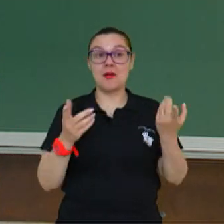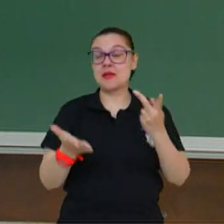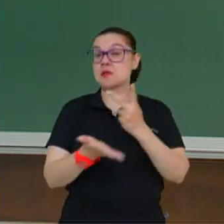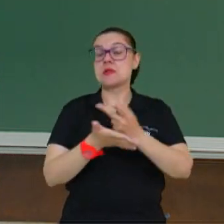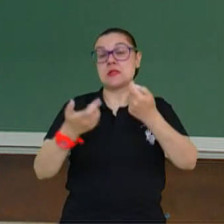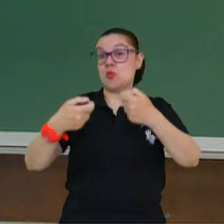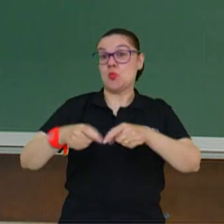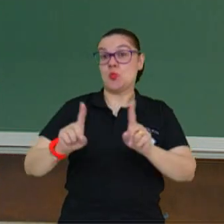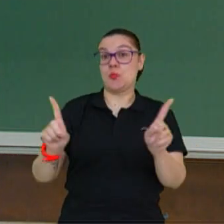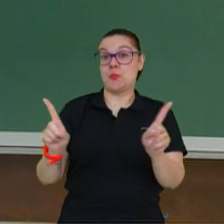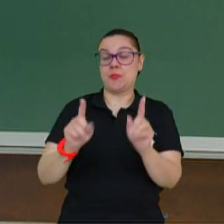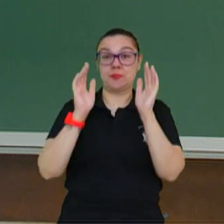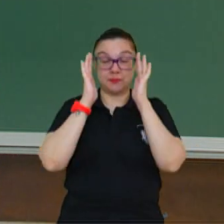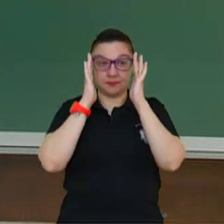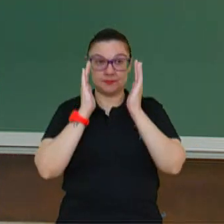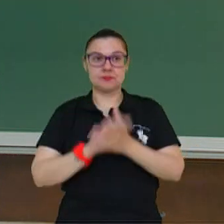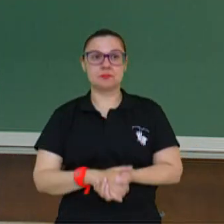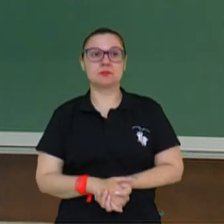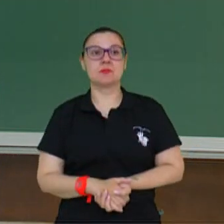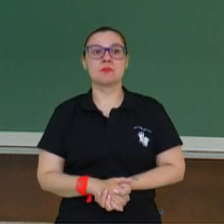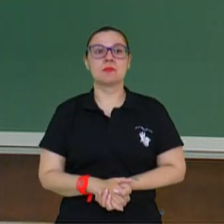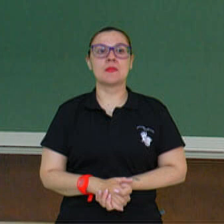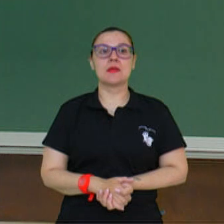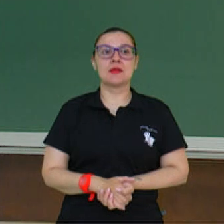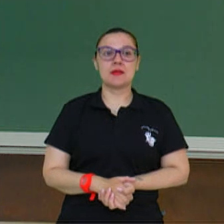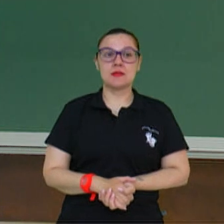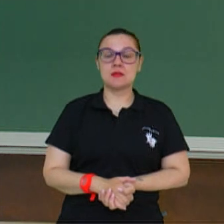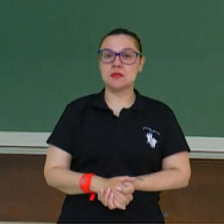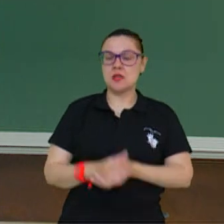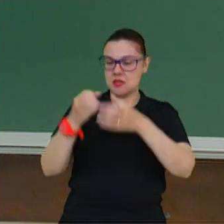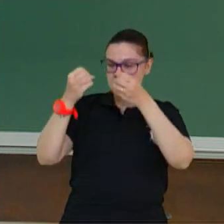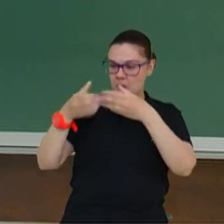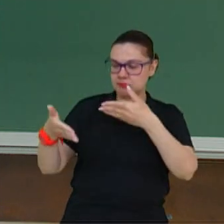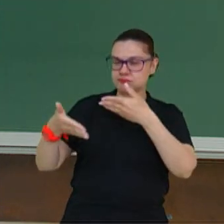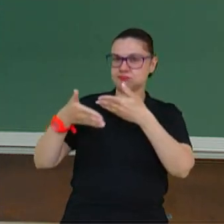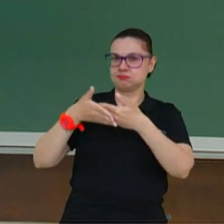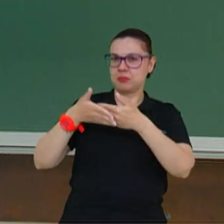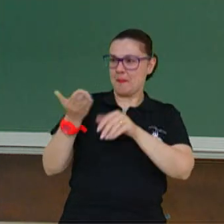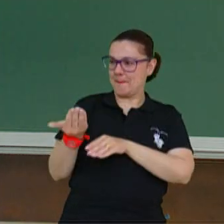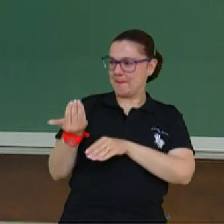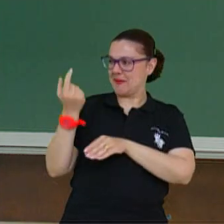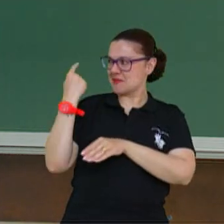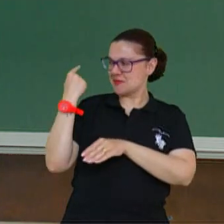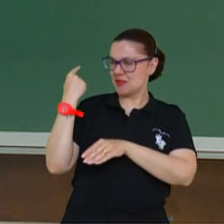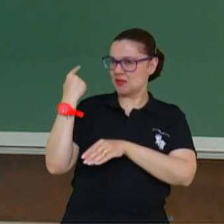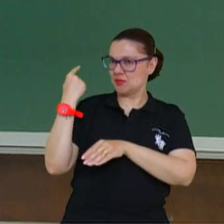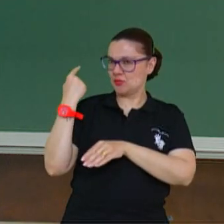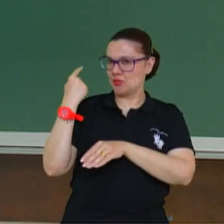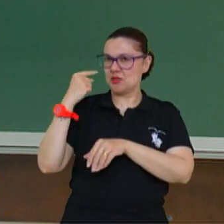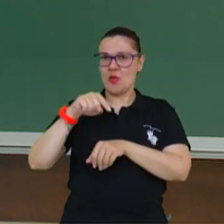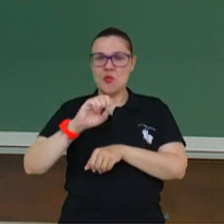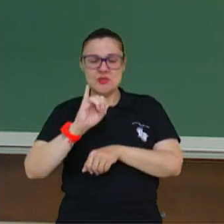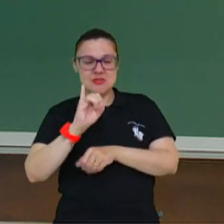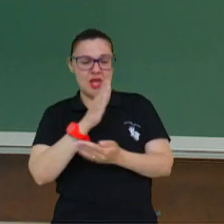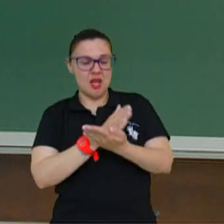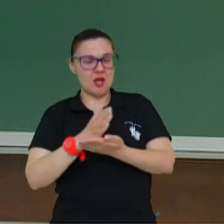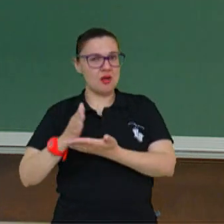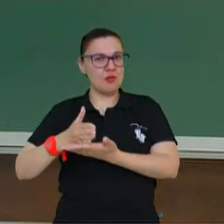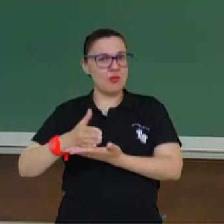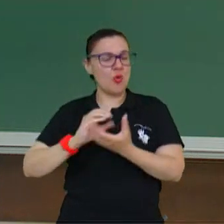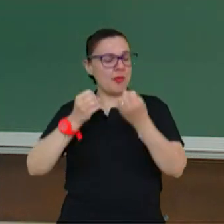uma necessidade, mas uma exigência na crônica. A narrativa restrita ao passado do autor? Se a crônica é cotidiana, como é que ela